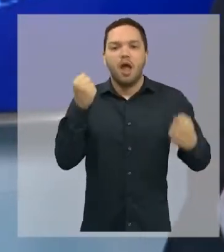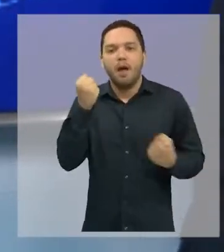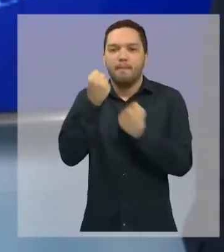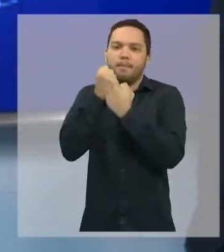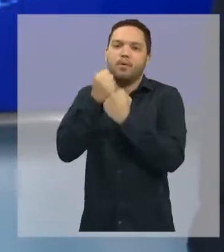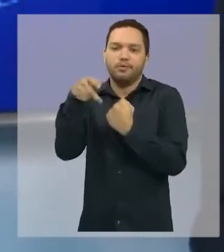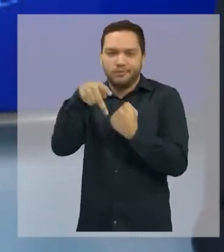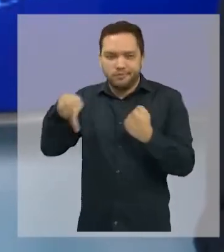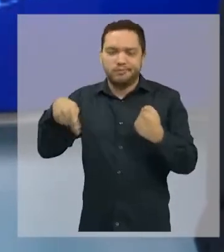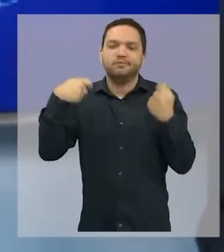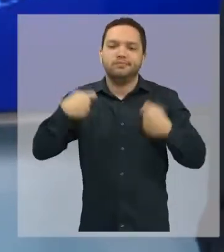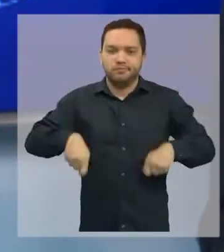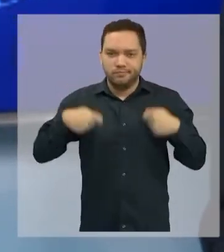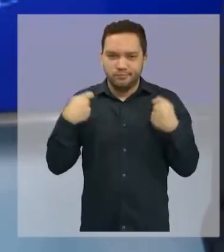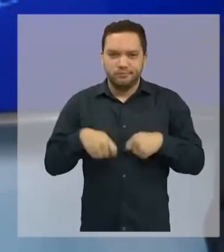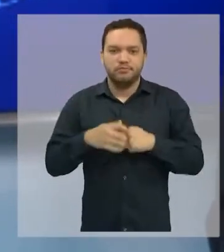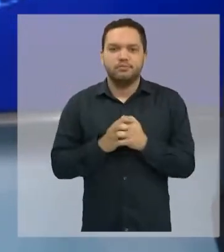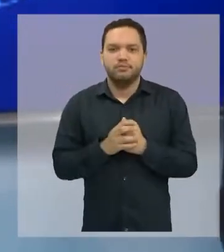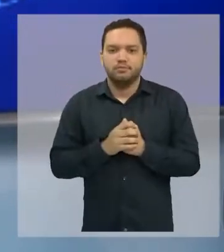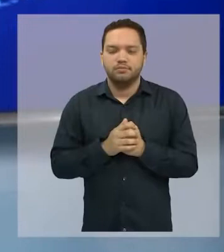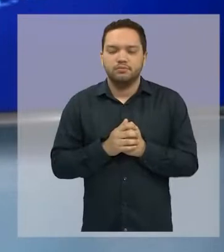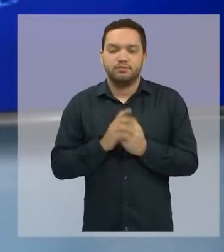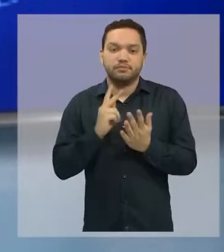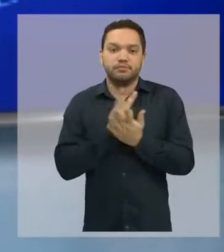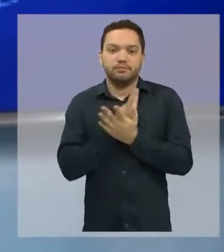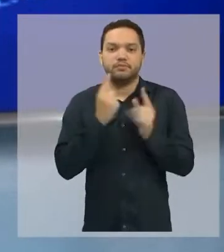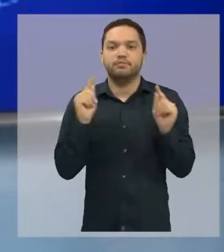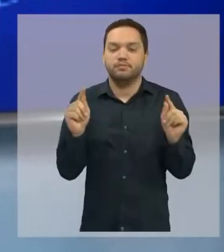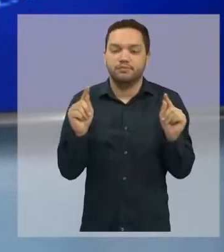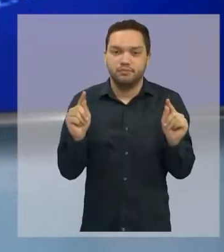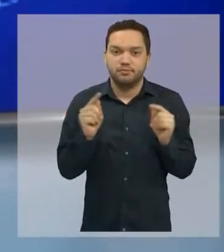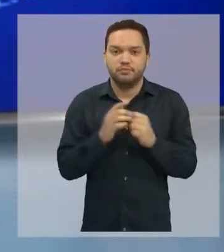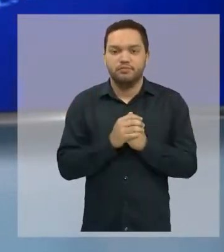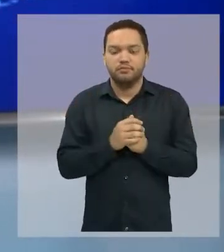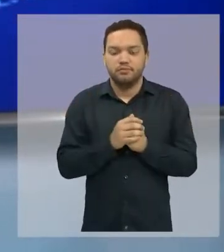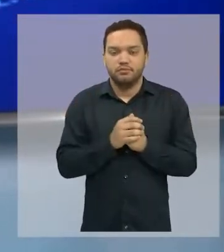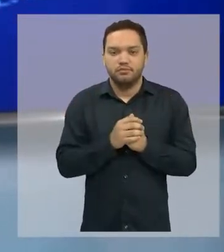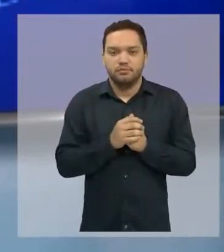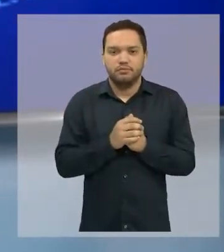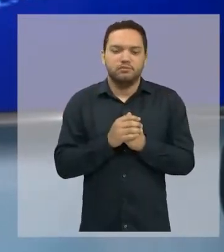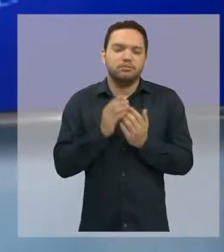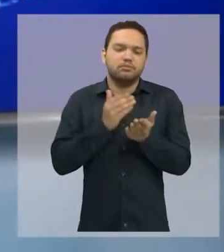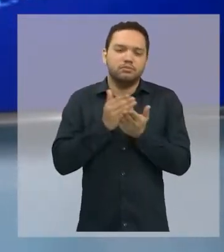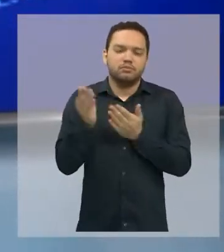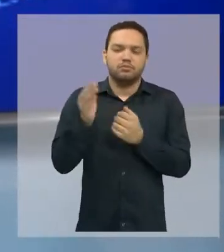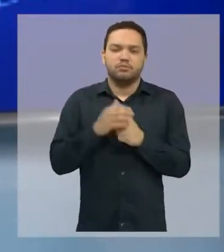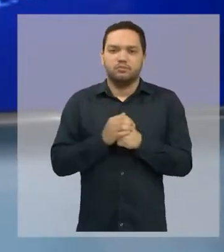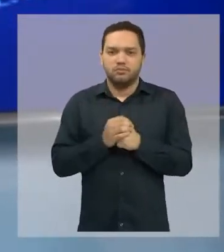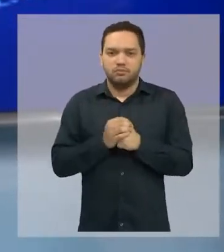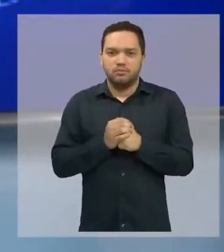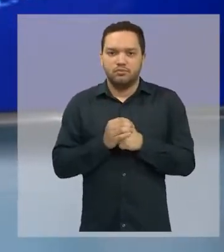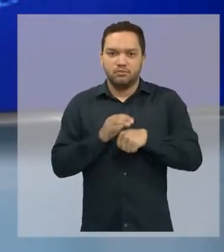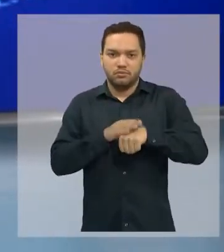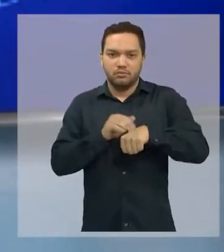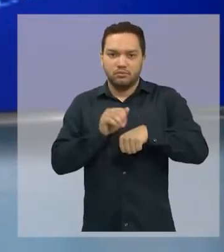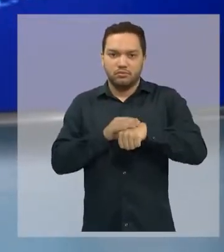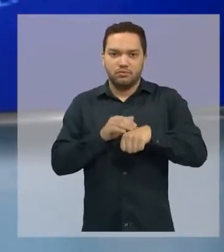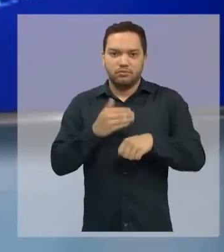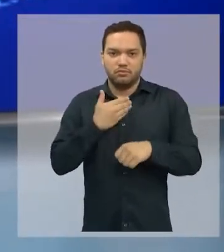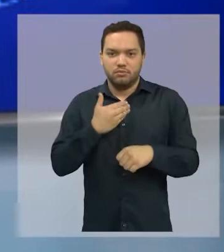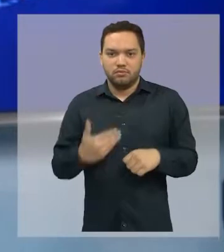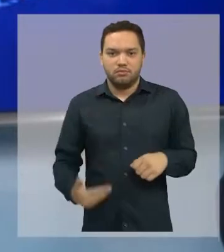Congresso Nacional, houve uma derivação do que se convencionou também chamar